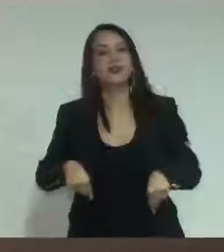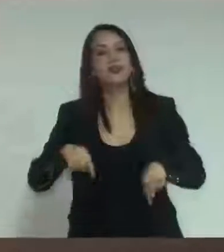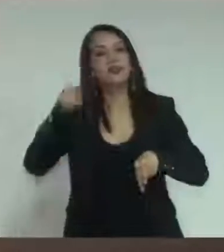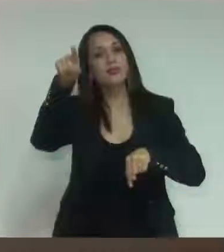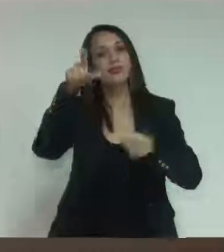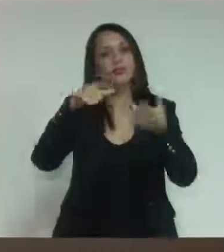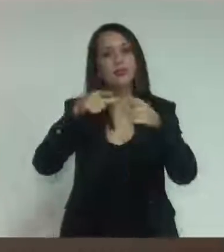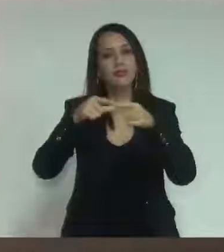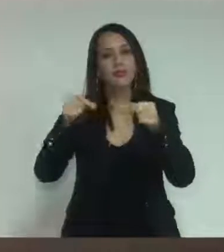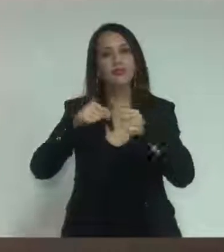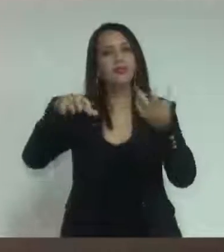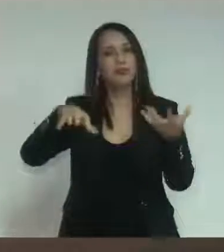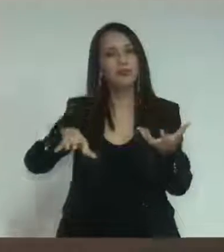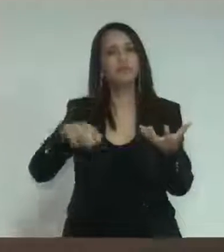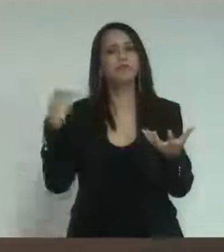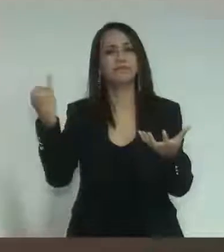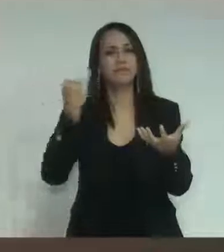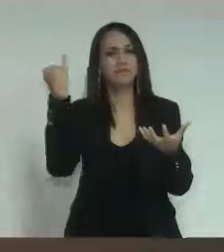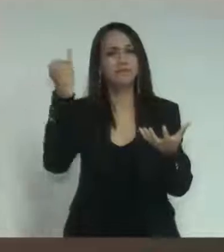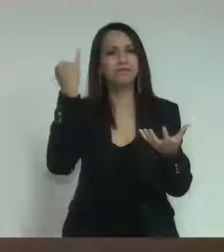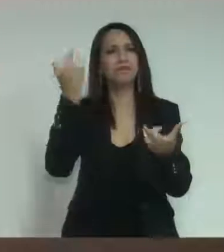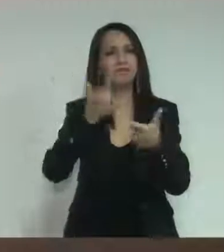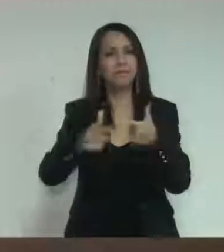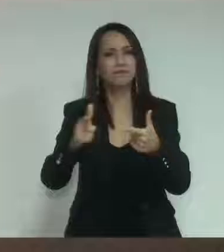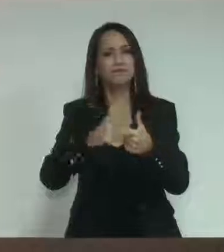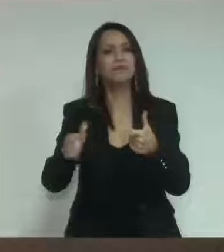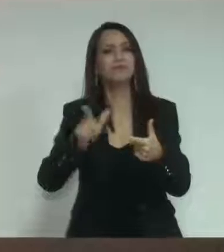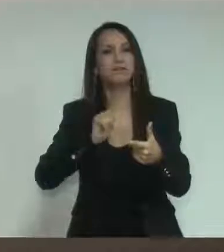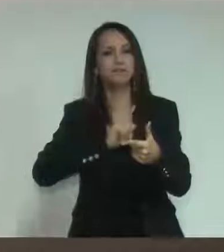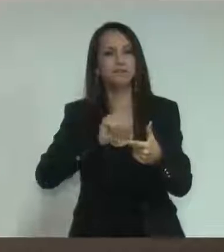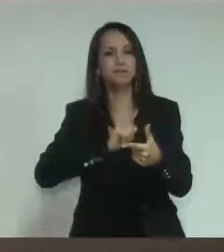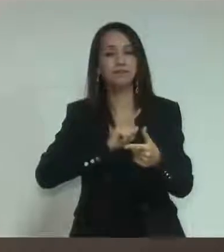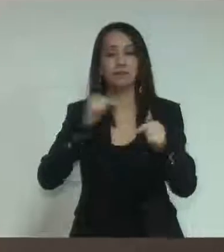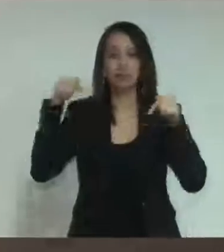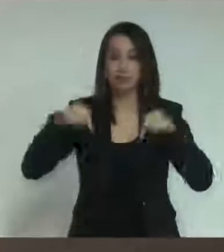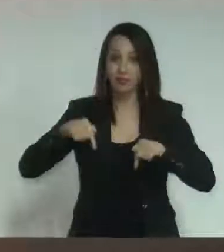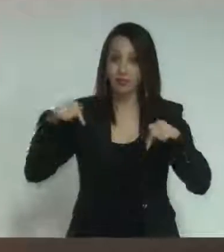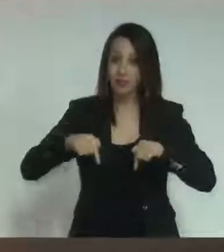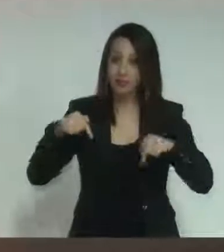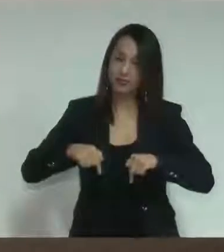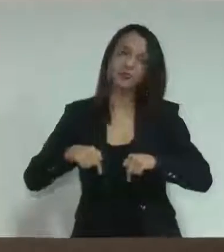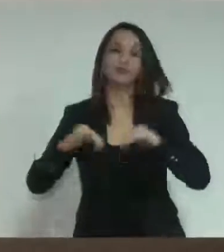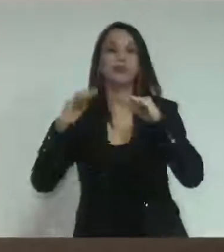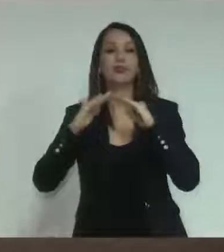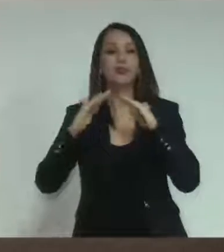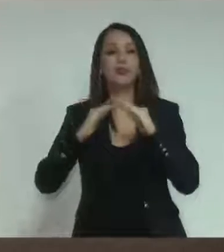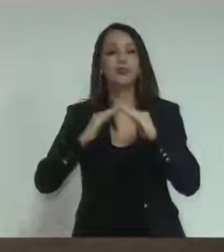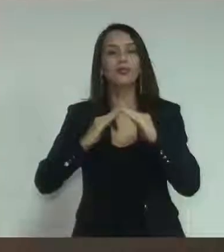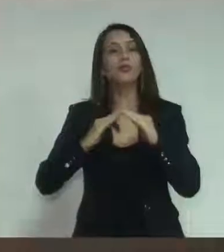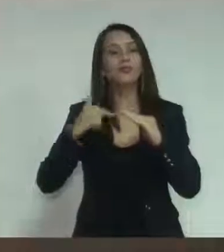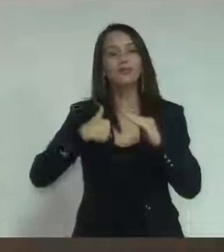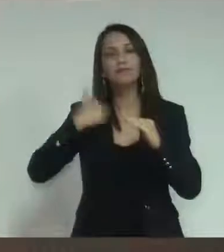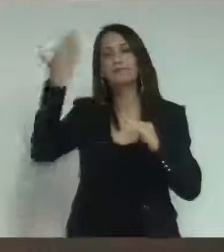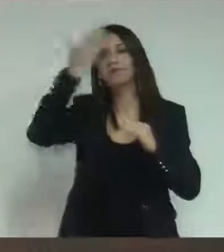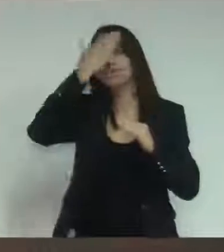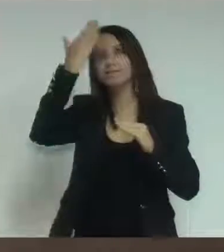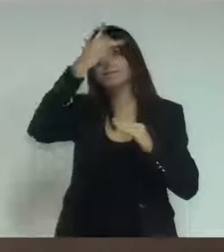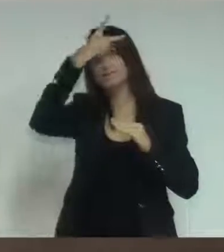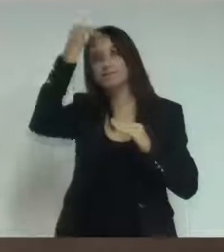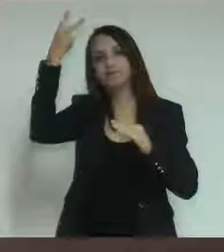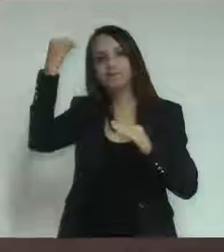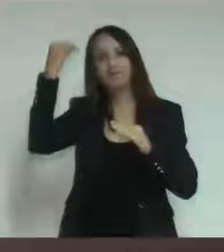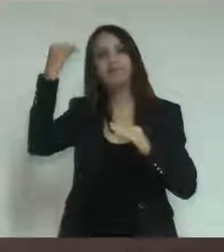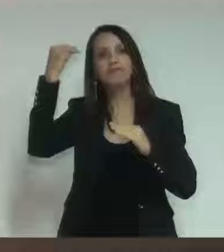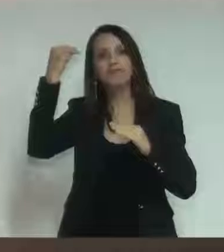são importantíssimos, os problemas que estão na nossa casa, se eu não enxergar e se eu não ver a prefeitura fazendo meia-culpa,